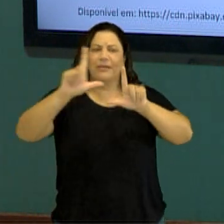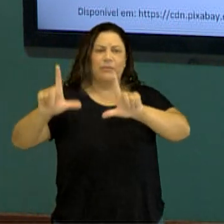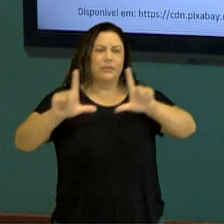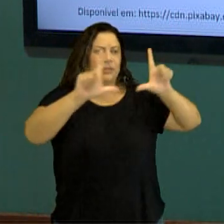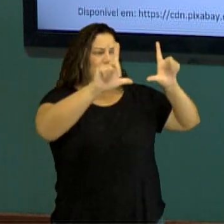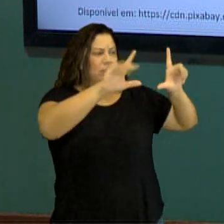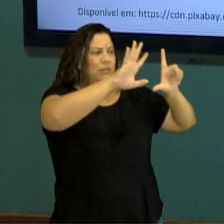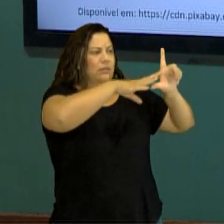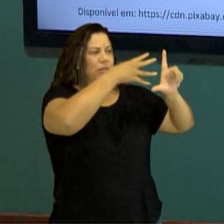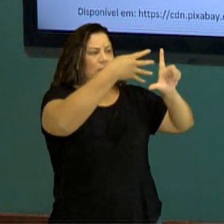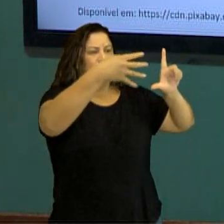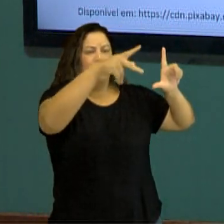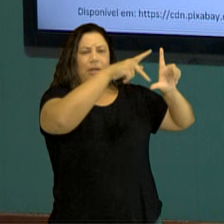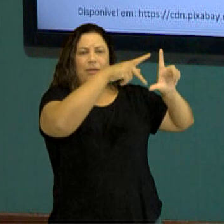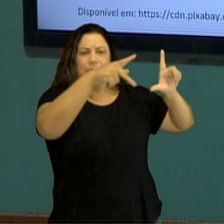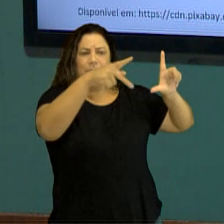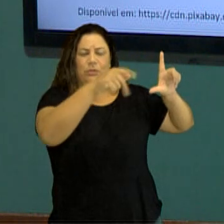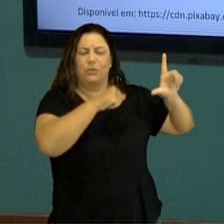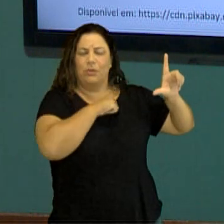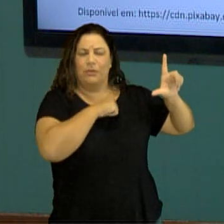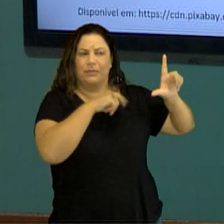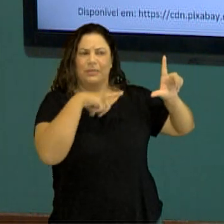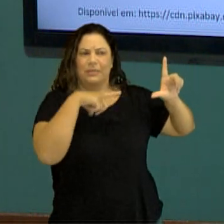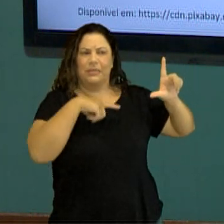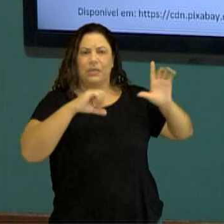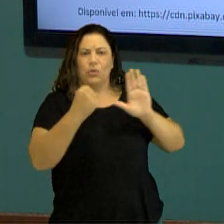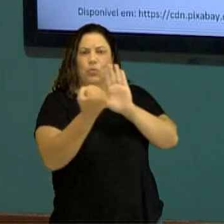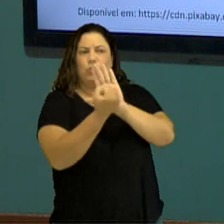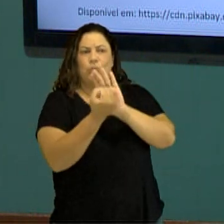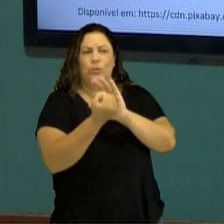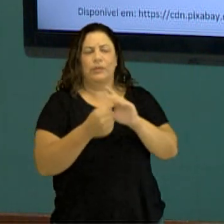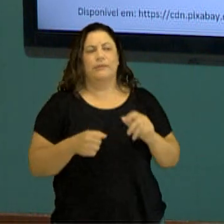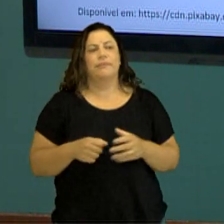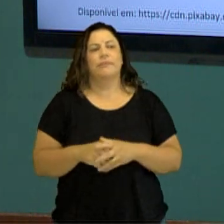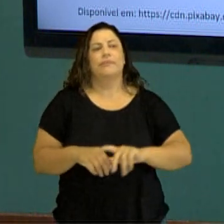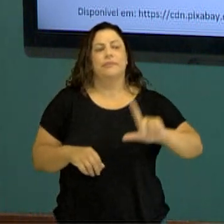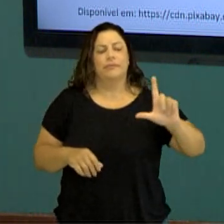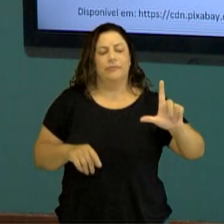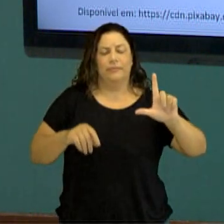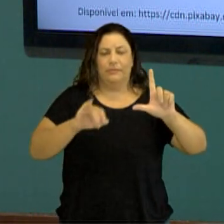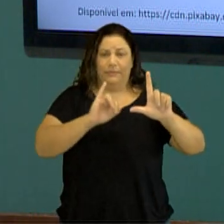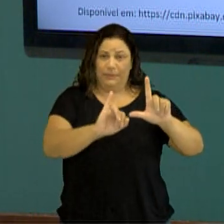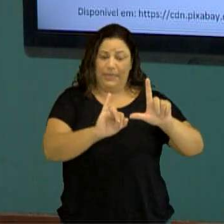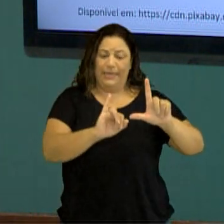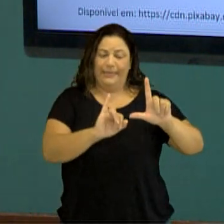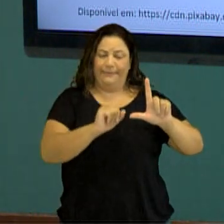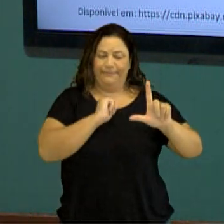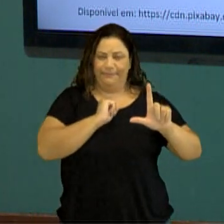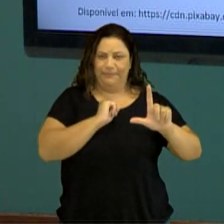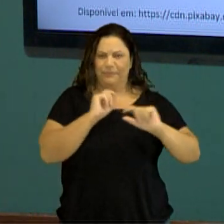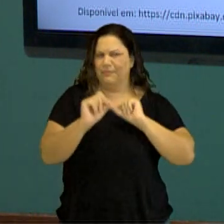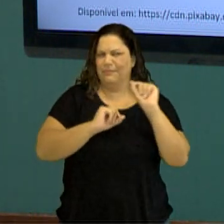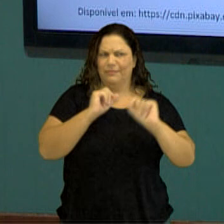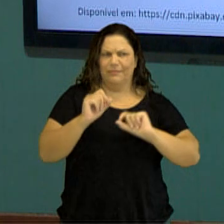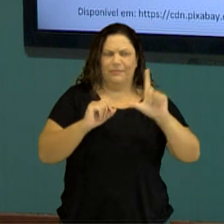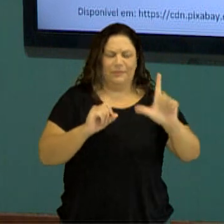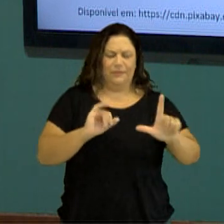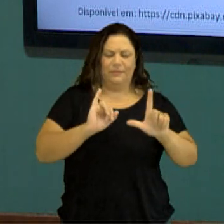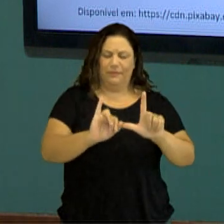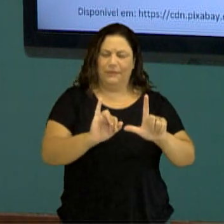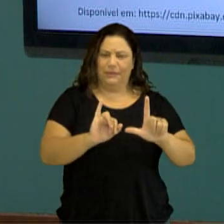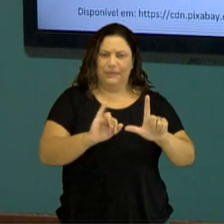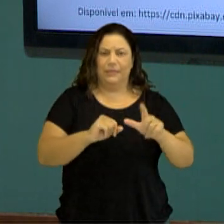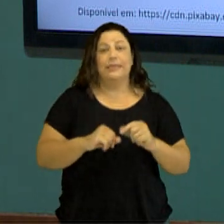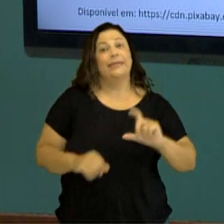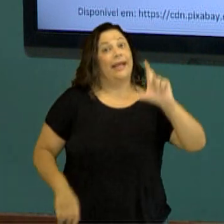esse átomo desenhado aqui, ele tem esse símbolo, ó, Li. Li, ó, sempre letra